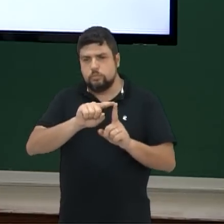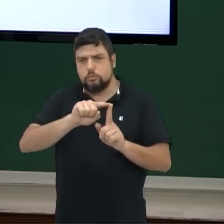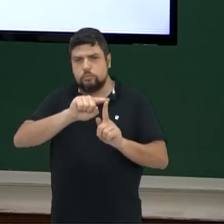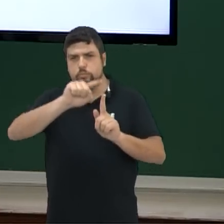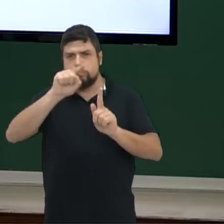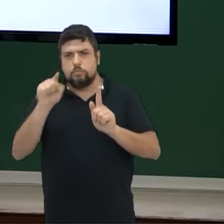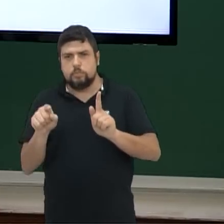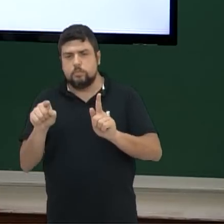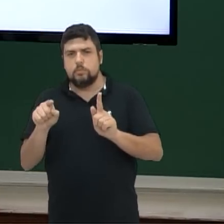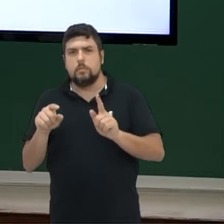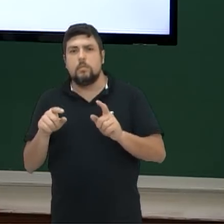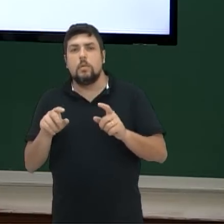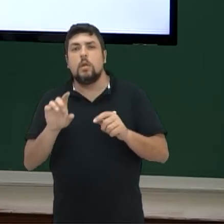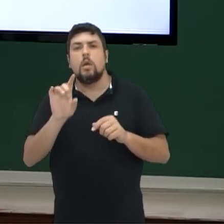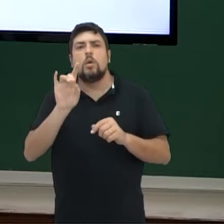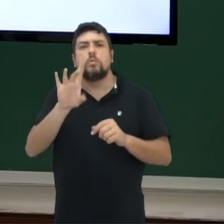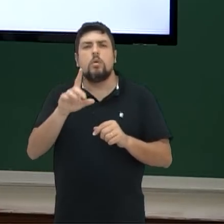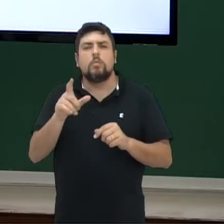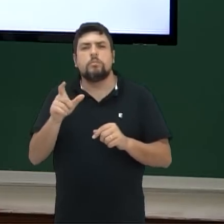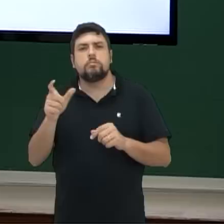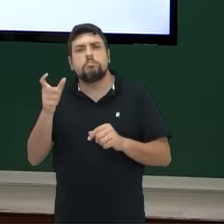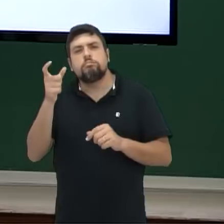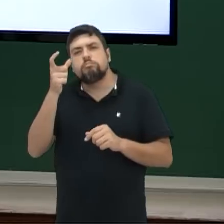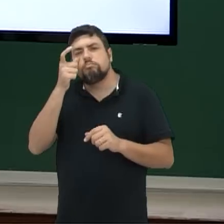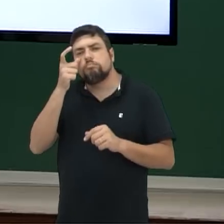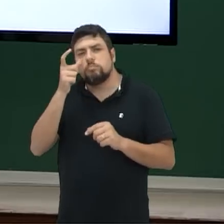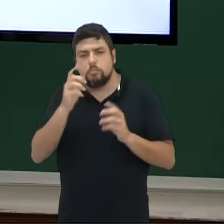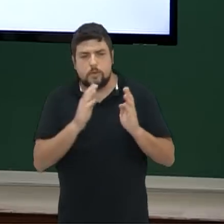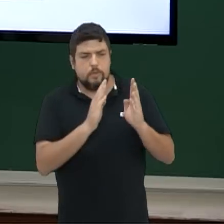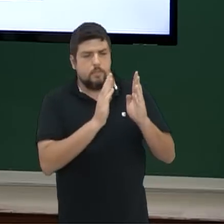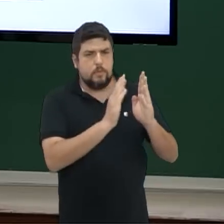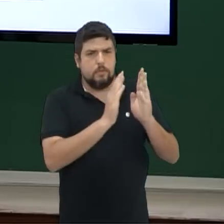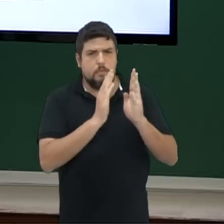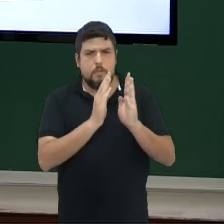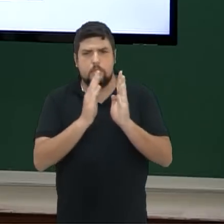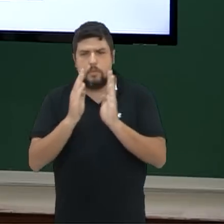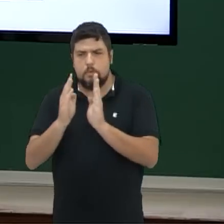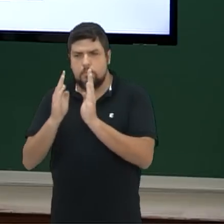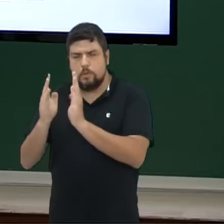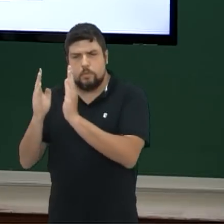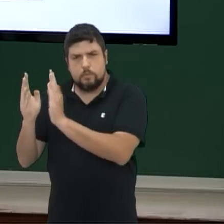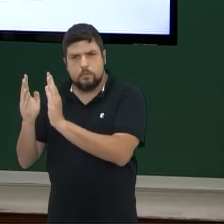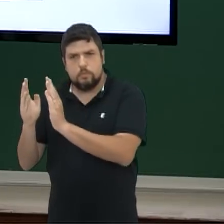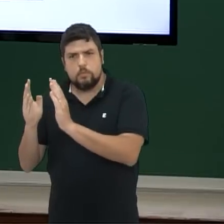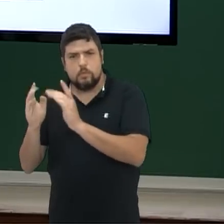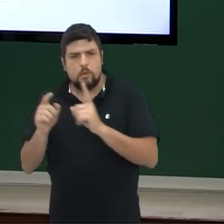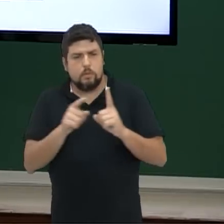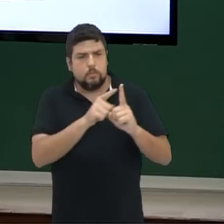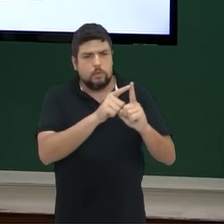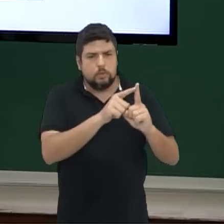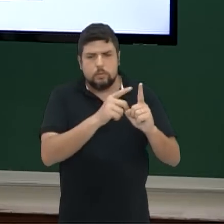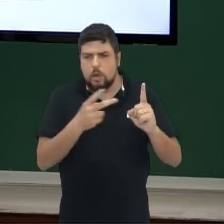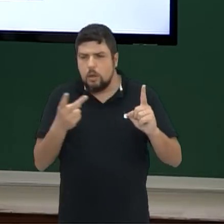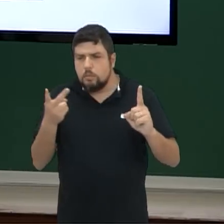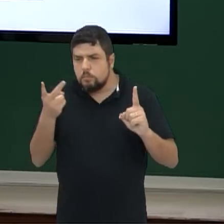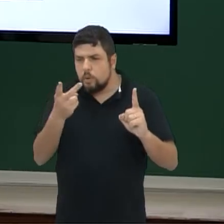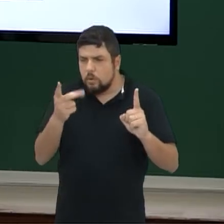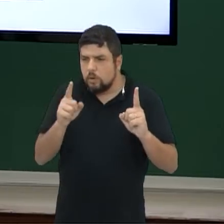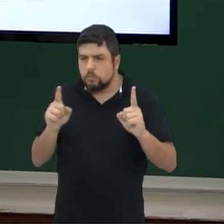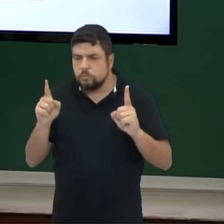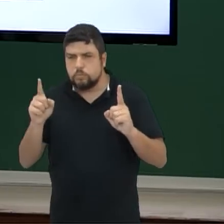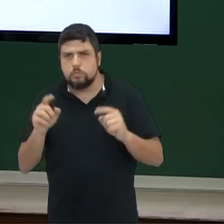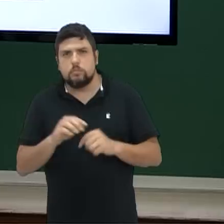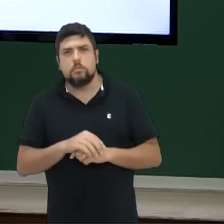verificarmos a posição na tabela e trabalhar com a equivalência dela. Então, se a unidade estiver a uma